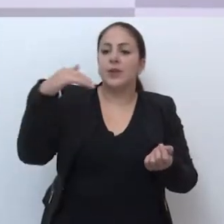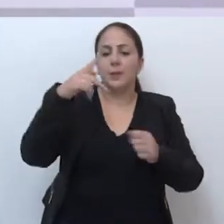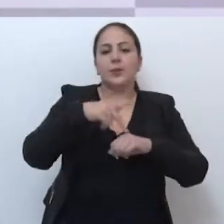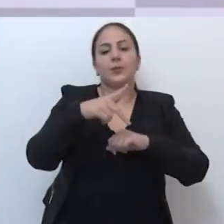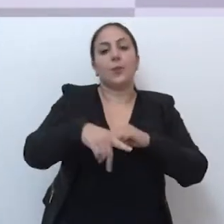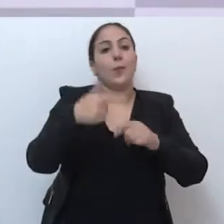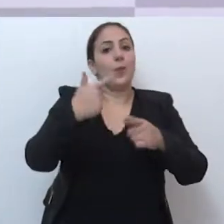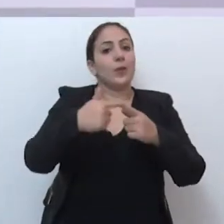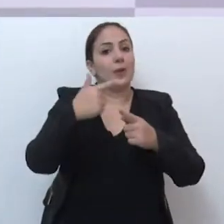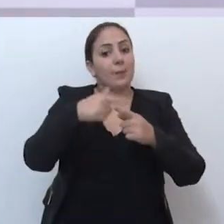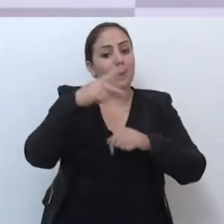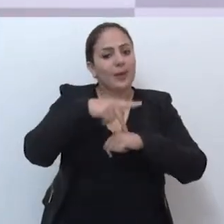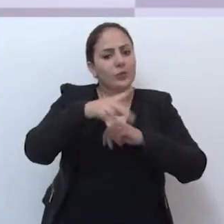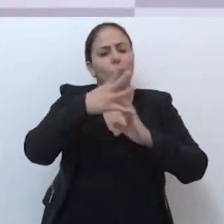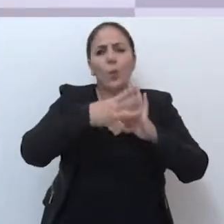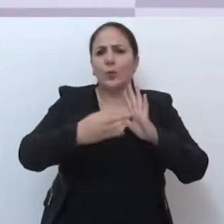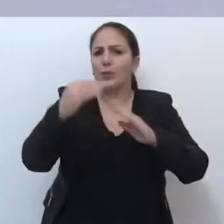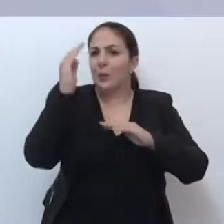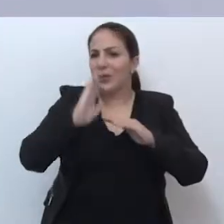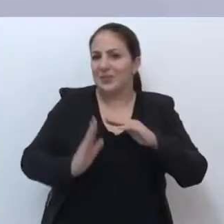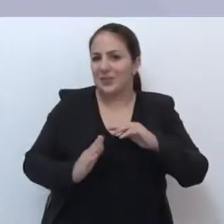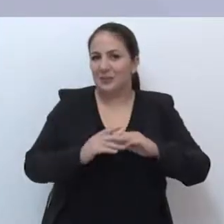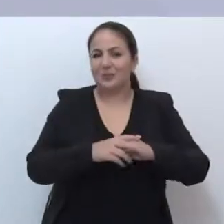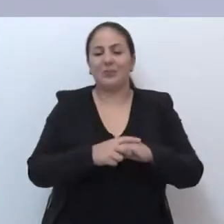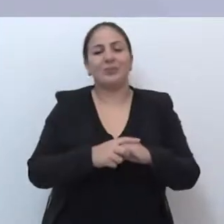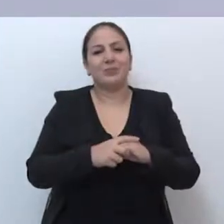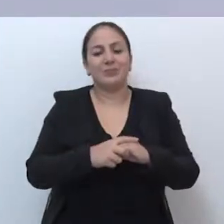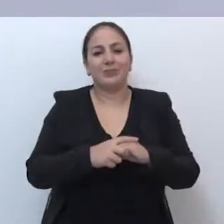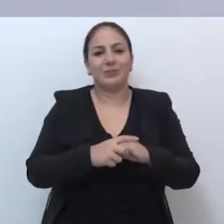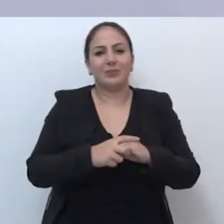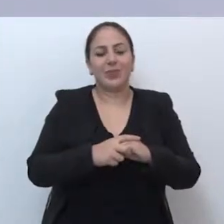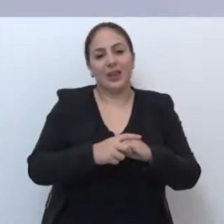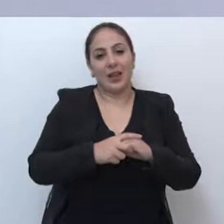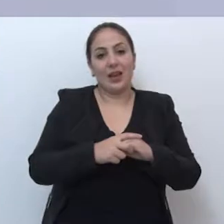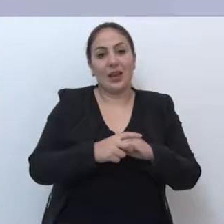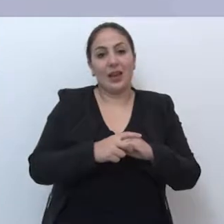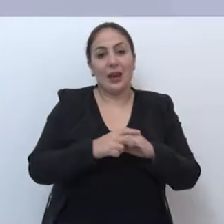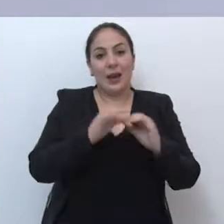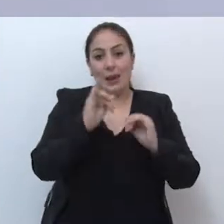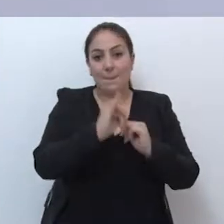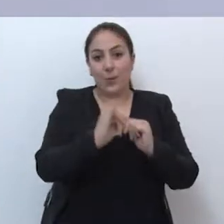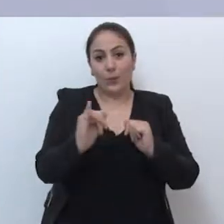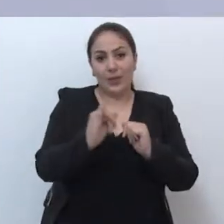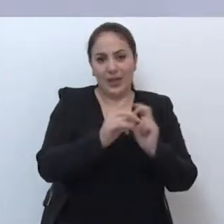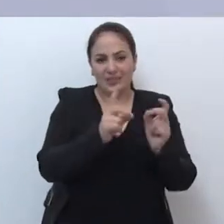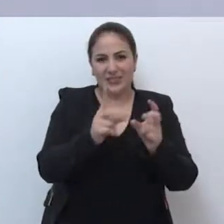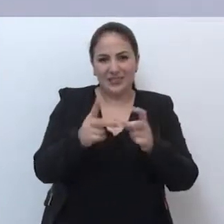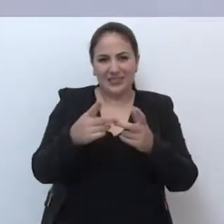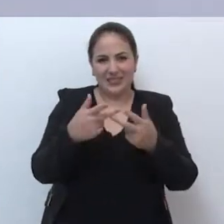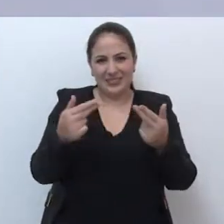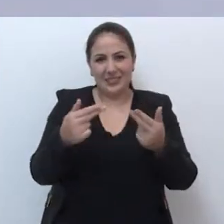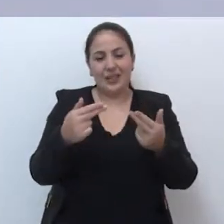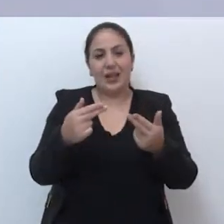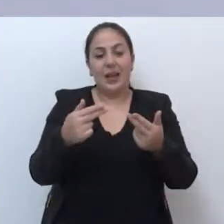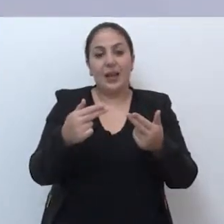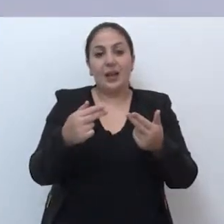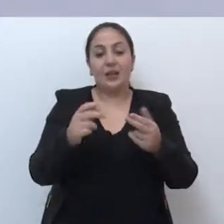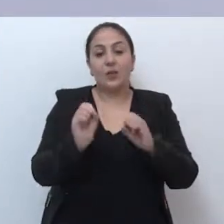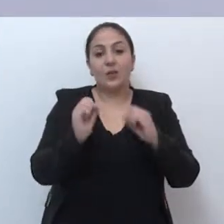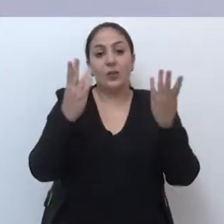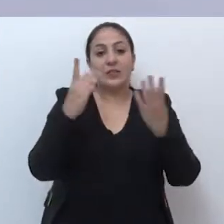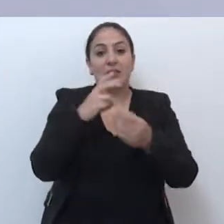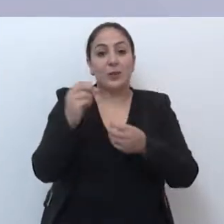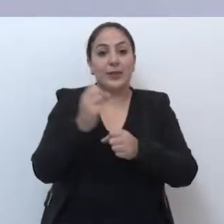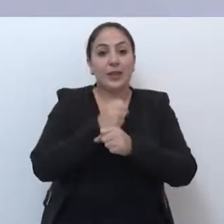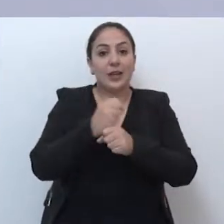porque Passo Fundo é referência no Brasil. Imobiliária Ariote comemora 50 anos com homenagem da Câmara